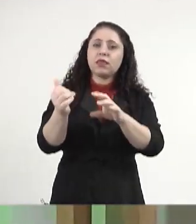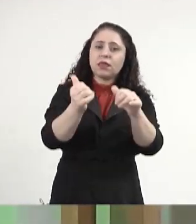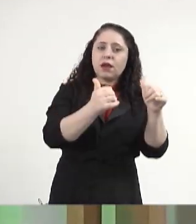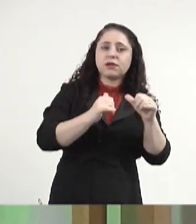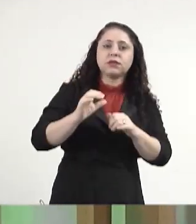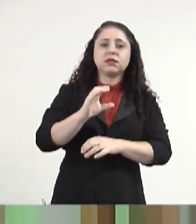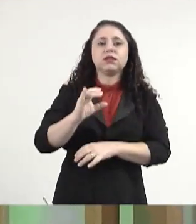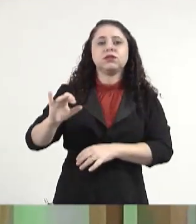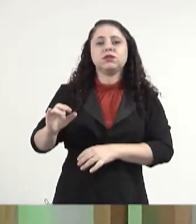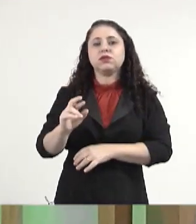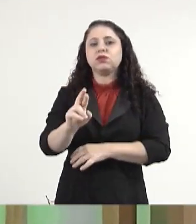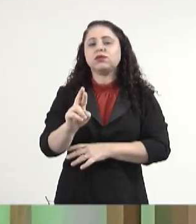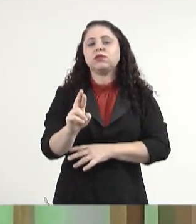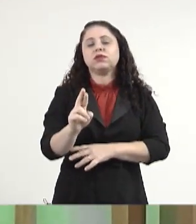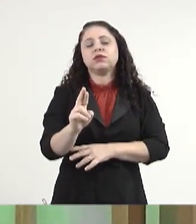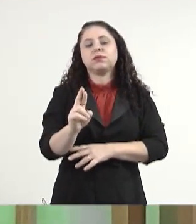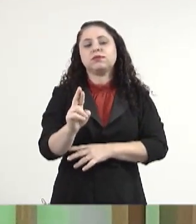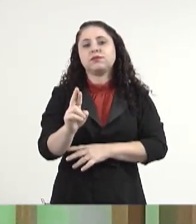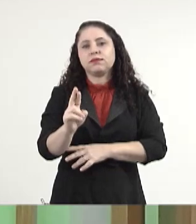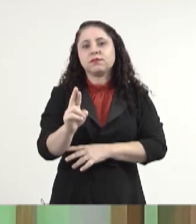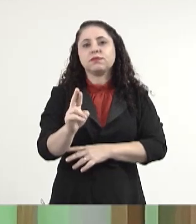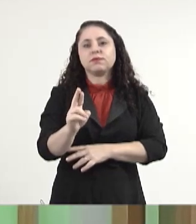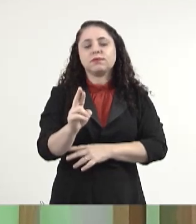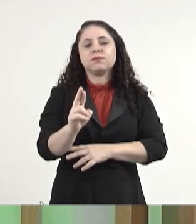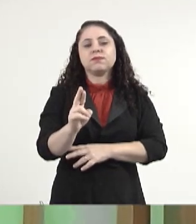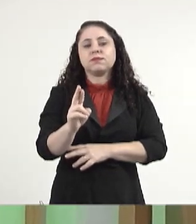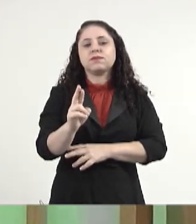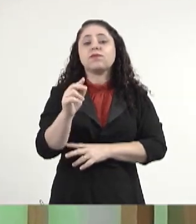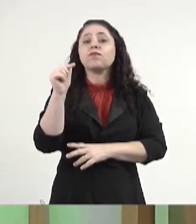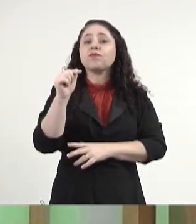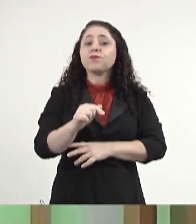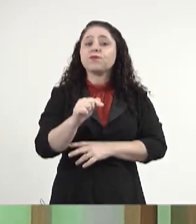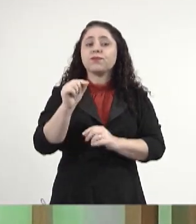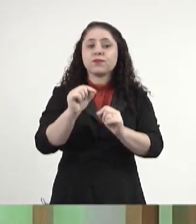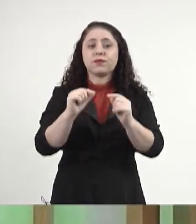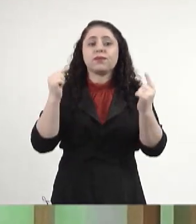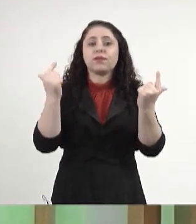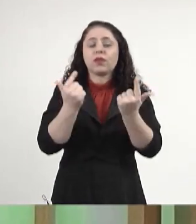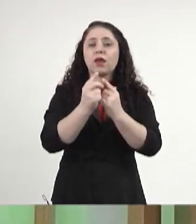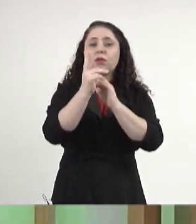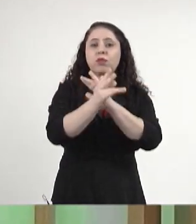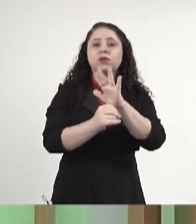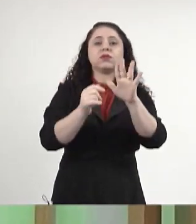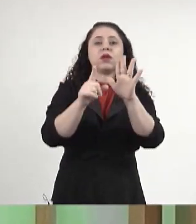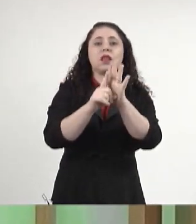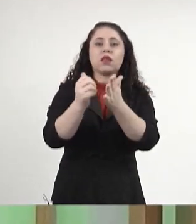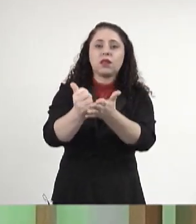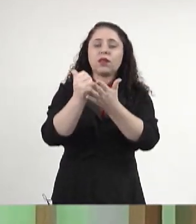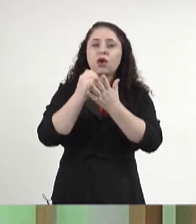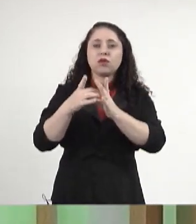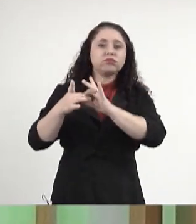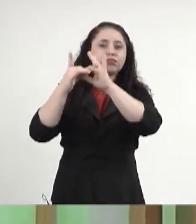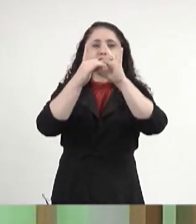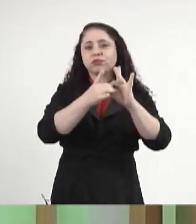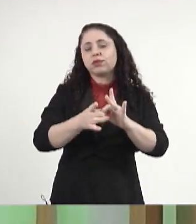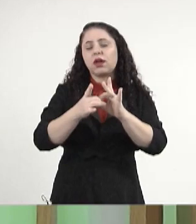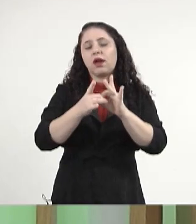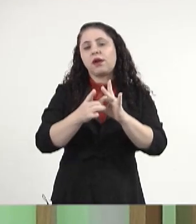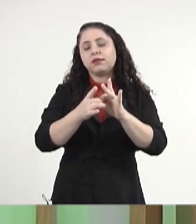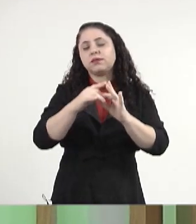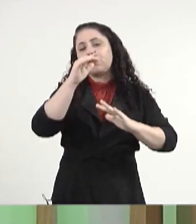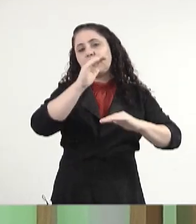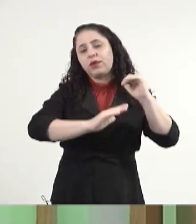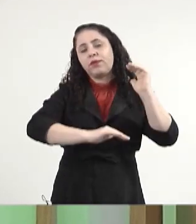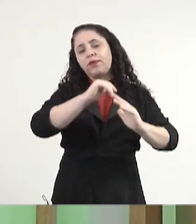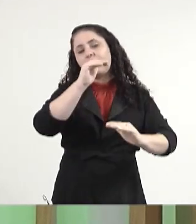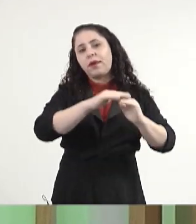análise pela Comissão de Constituição, Justiça e Redação aqui da Casa de Lei sobre o projeto que traz a unificação das carreiras